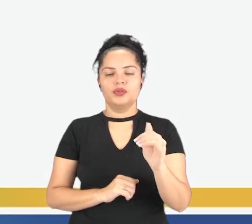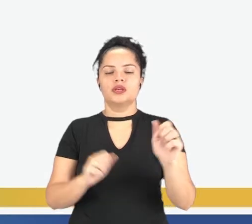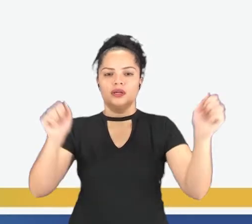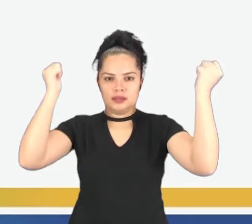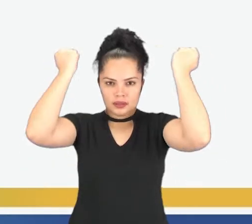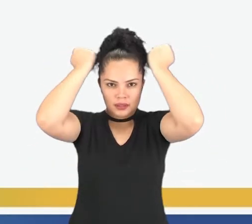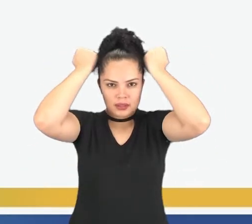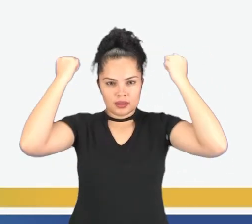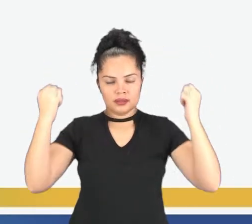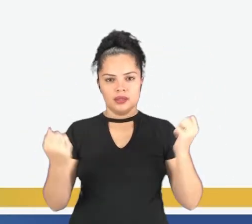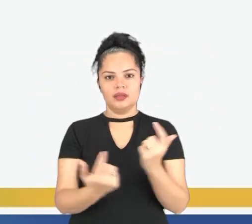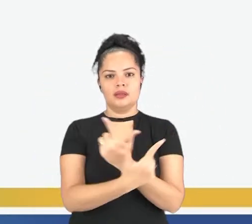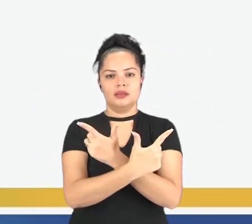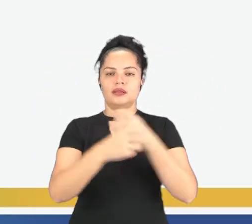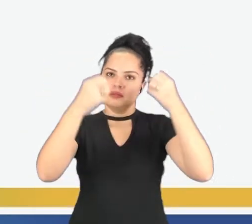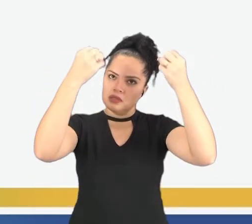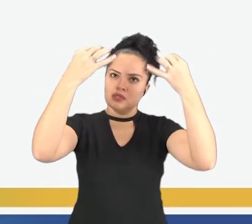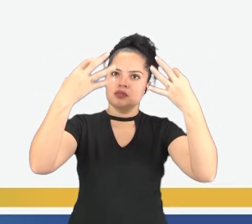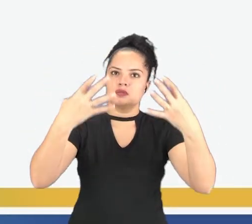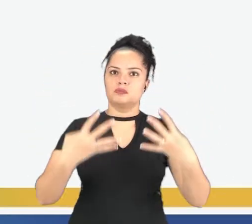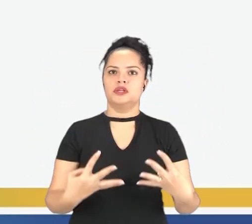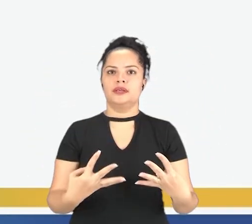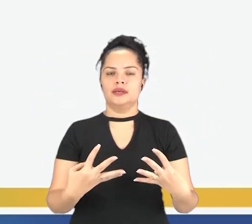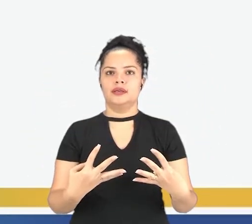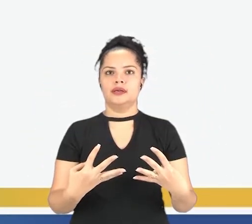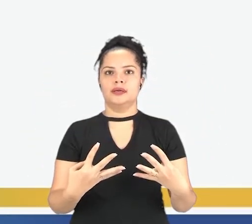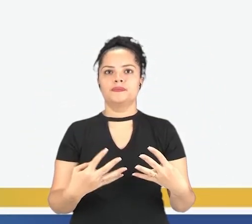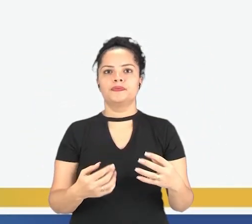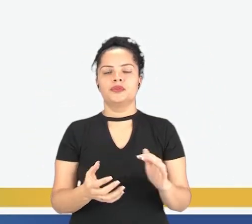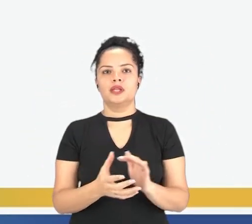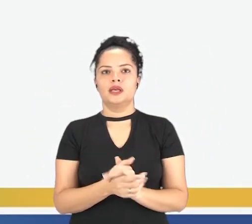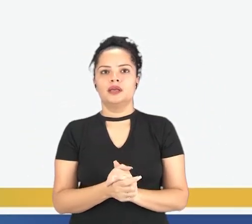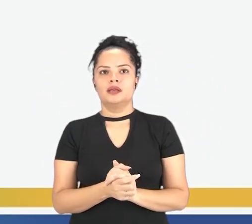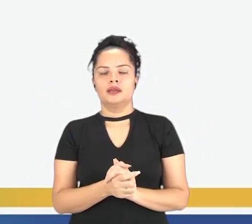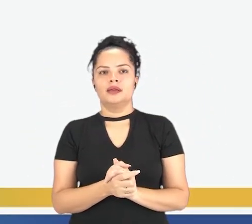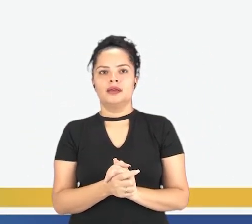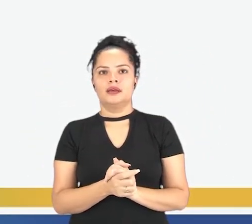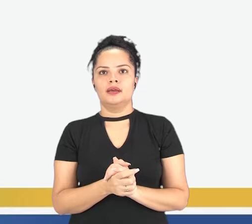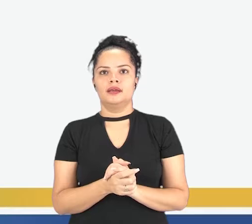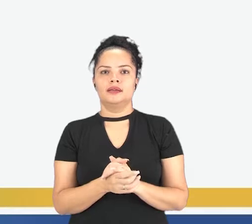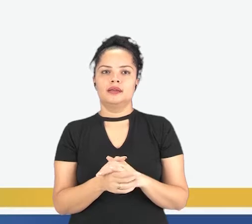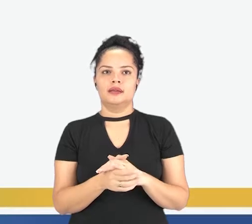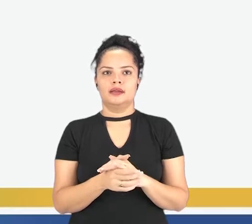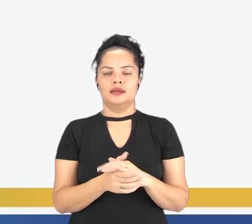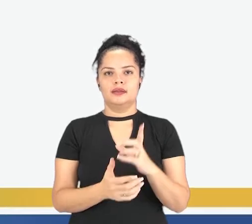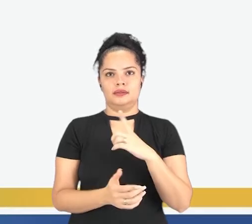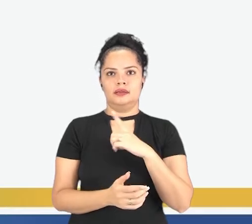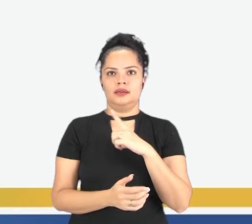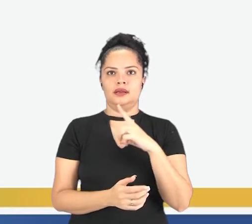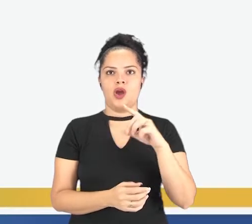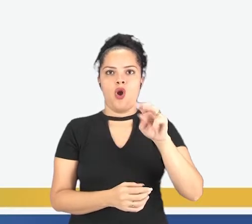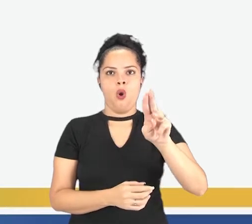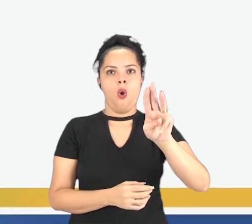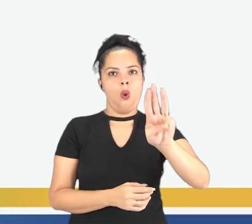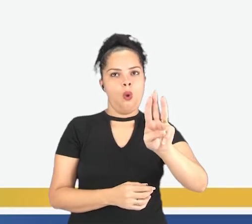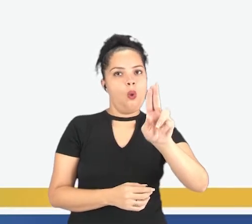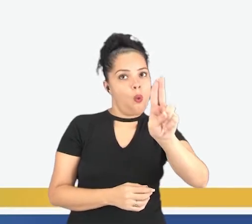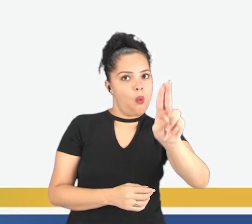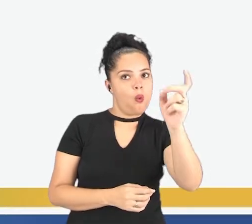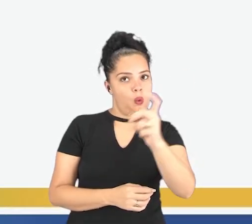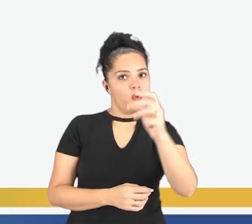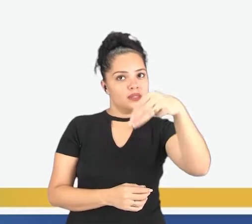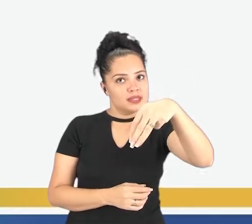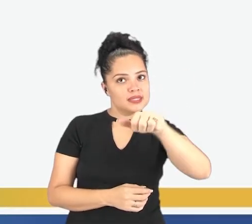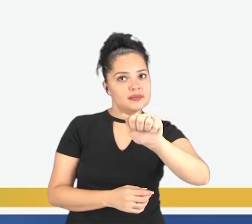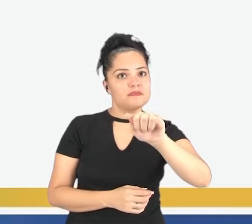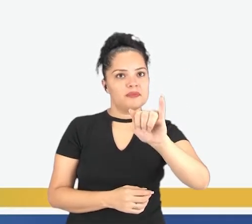afirma ser Mayapã contemporâneo de Chichén Itzá e Uxmal, né? E aliada a estas, mas as provas